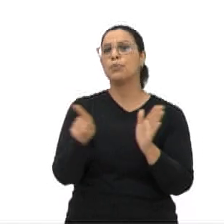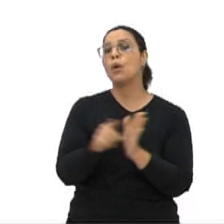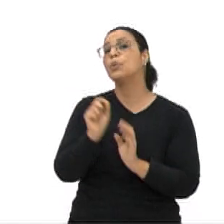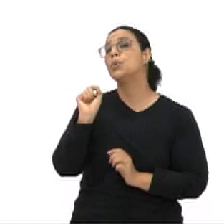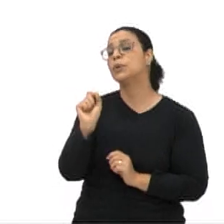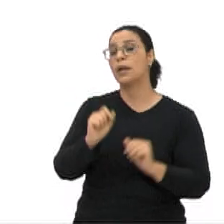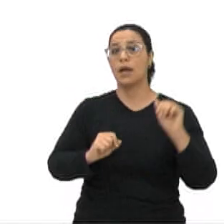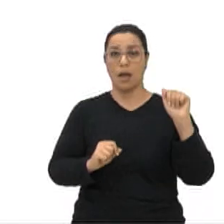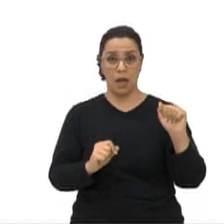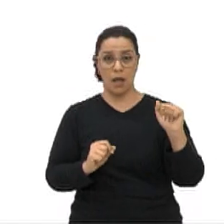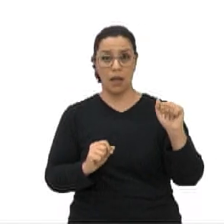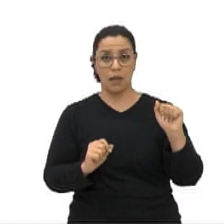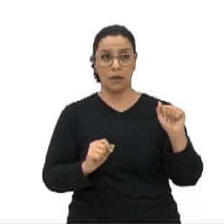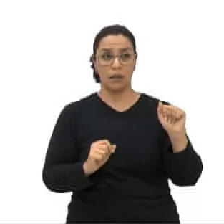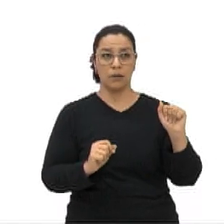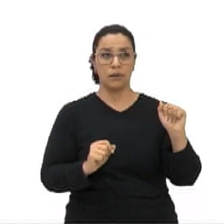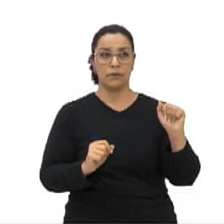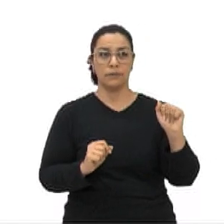própria